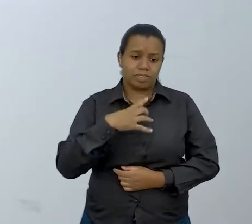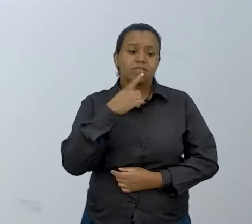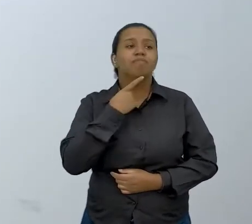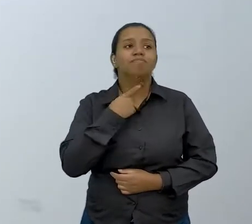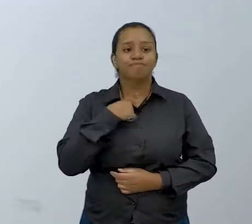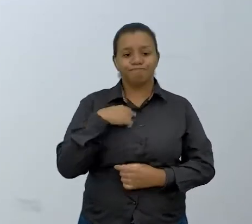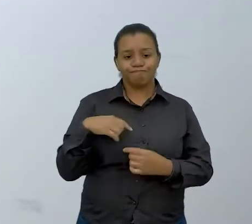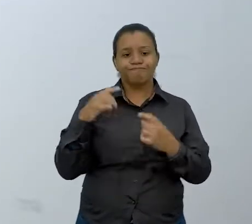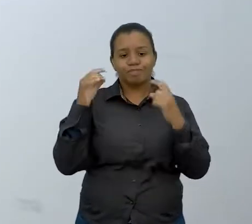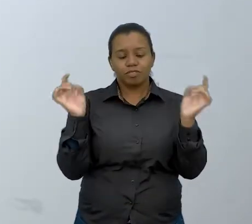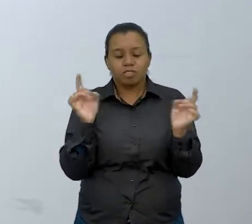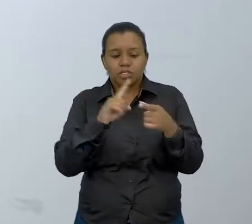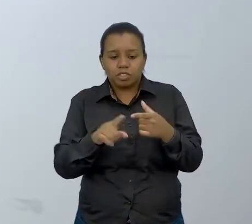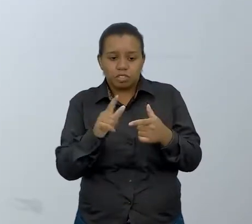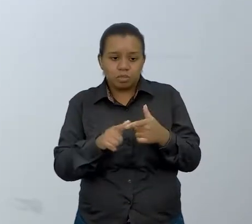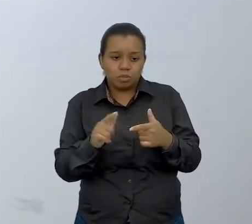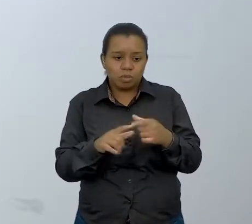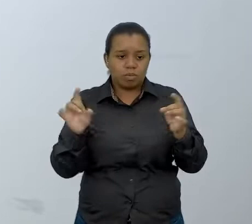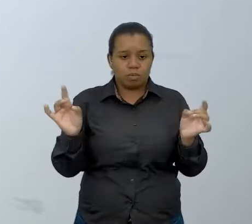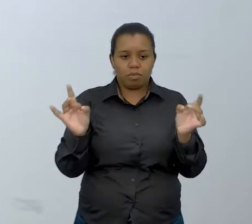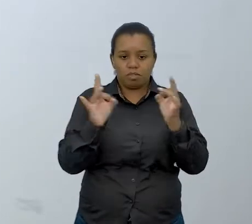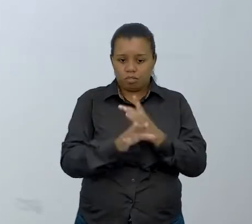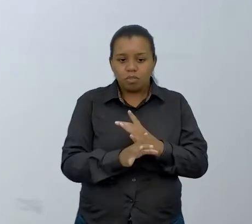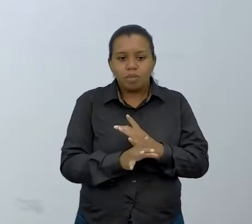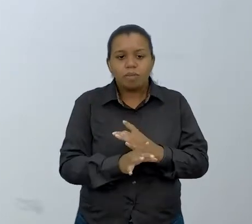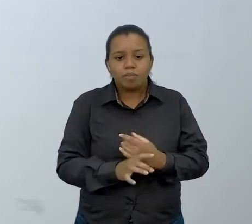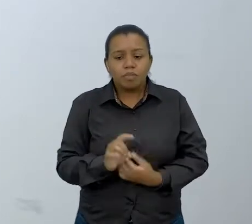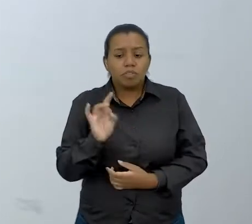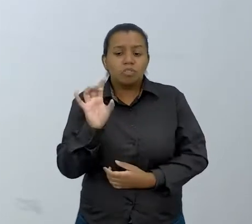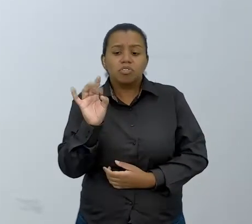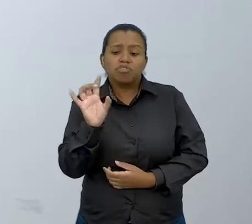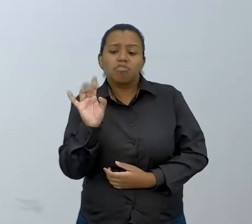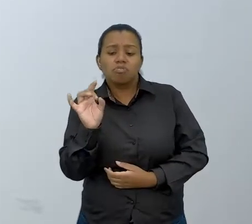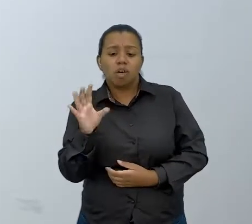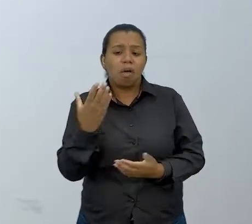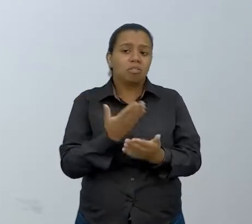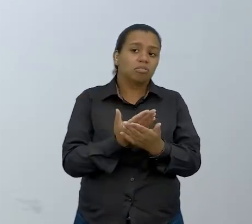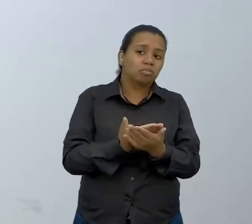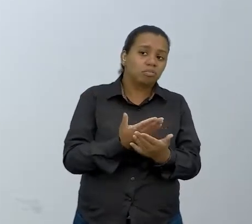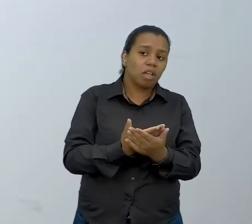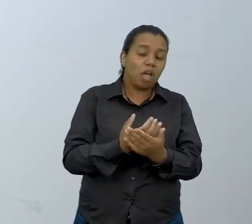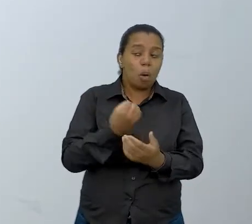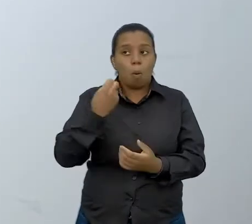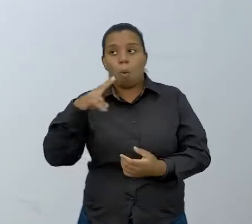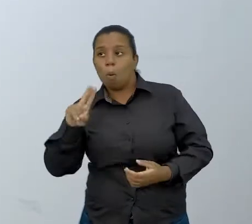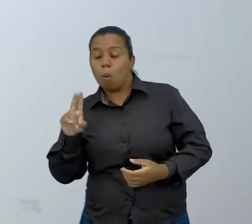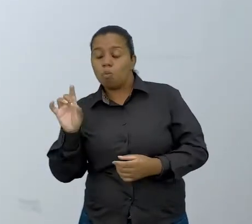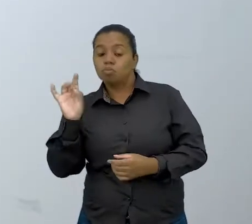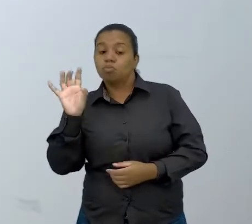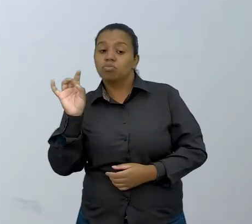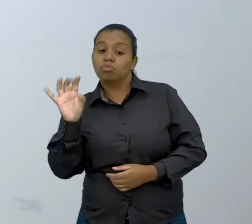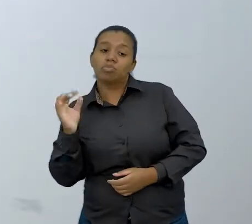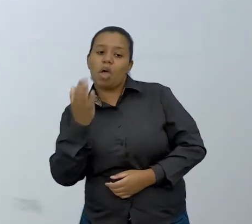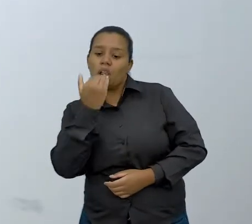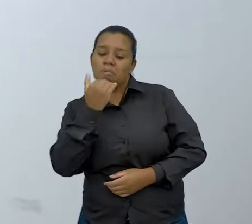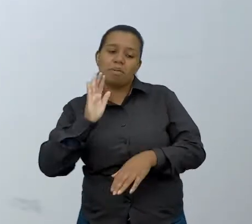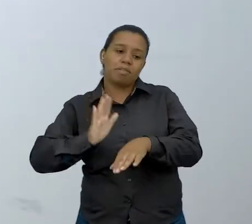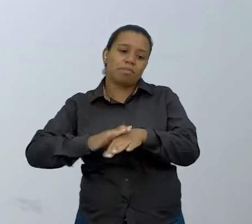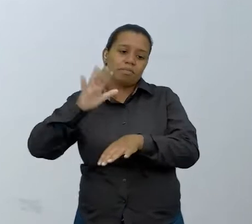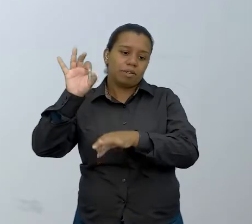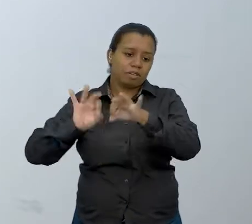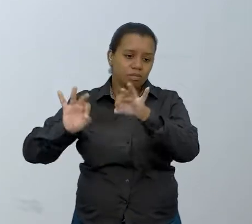a educação, ou fosse, sei lá, só produzir mais alimentos, obviamente que é de interesse